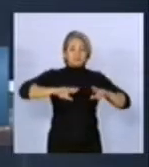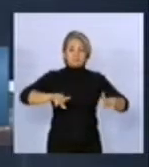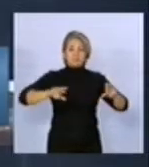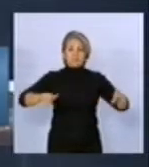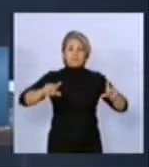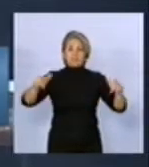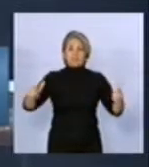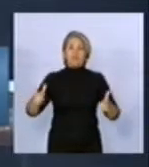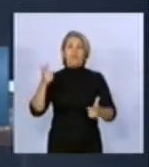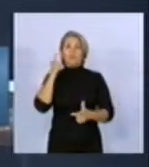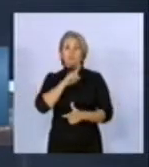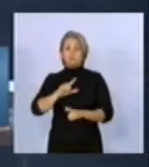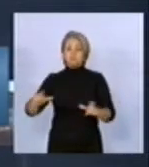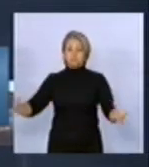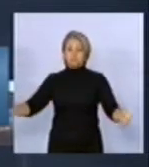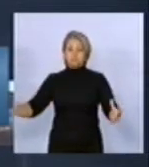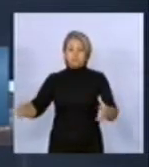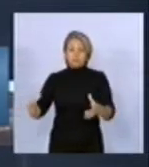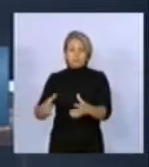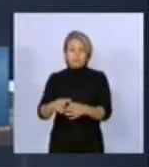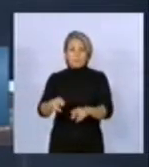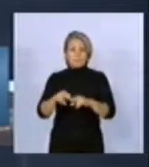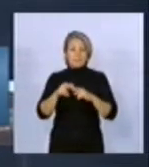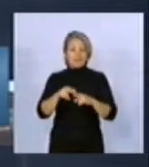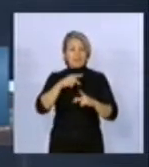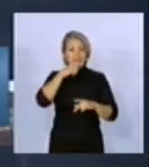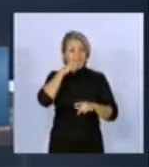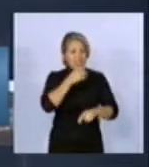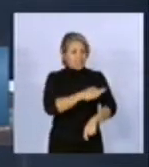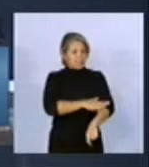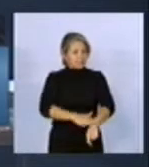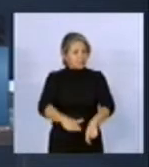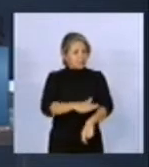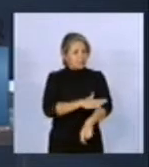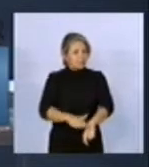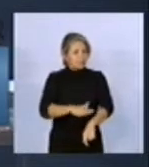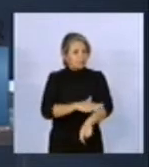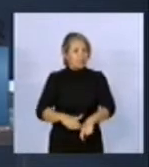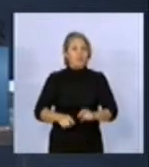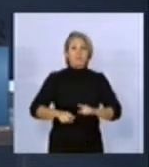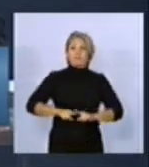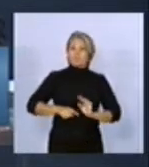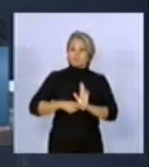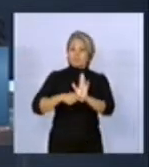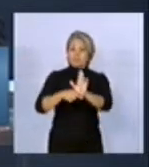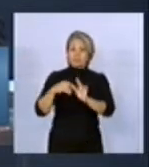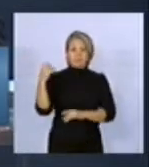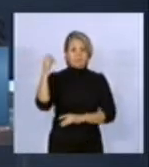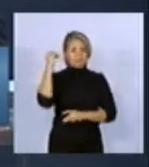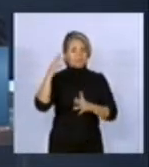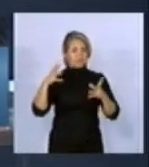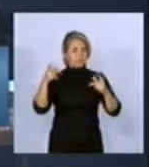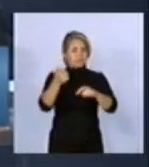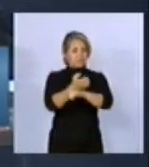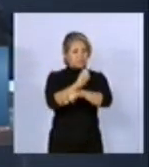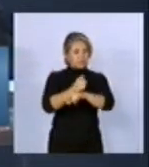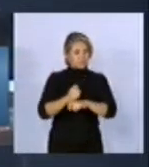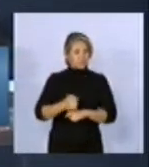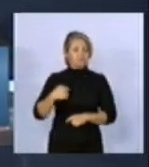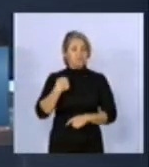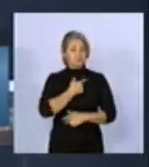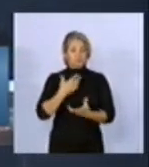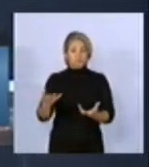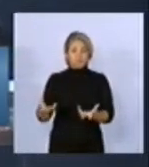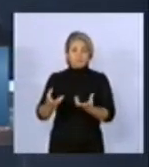absorvida pela cultura da cana-de-açúcar isso foi de grande importância de grande contribuição social para o nosso estado onde